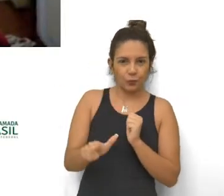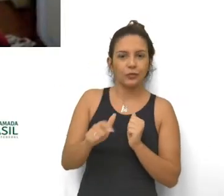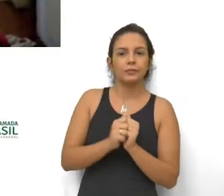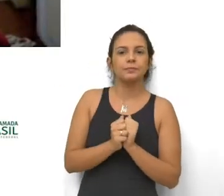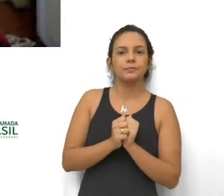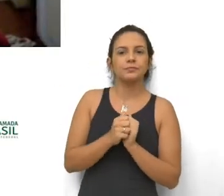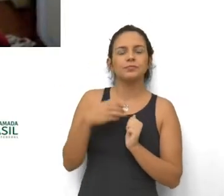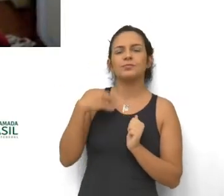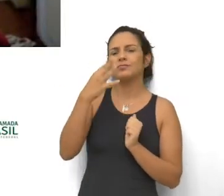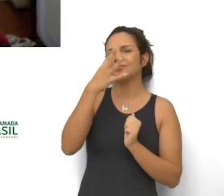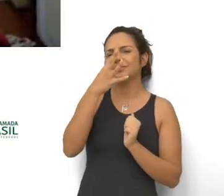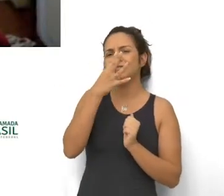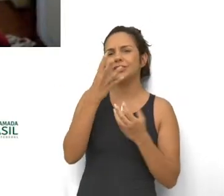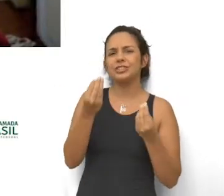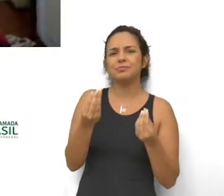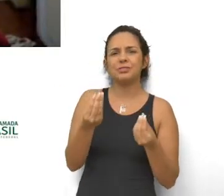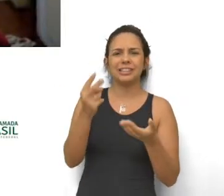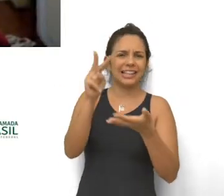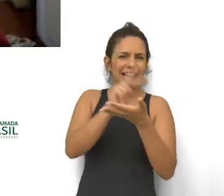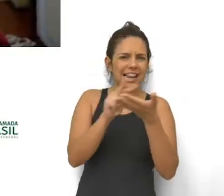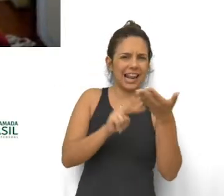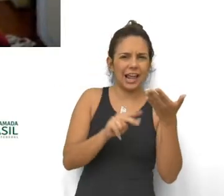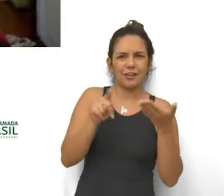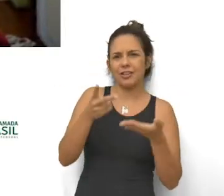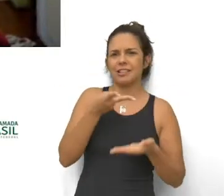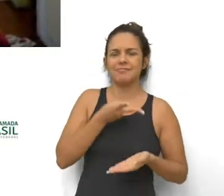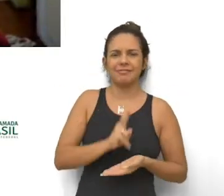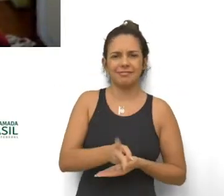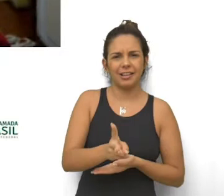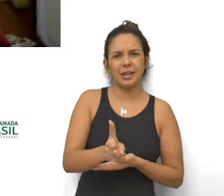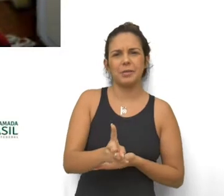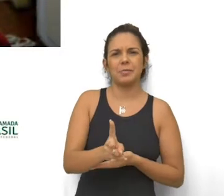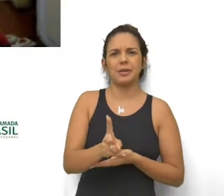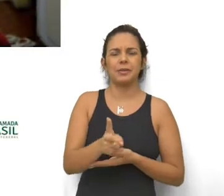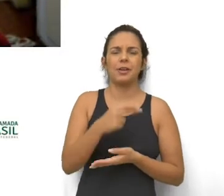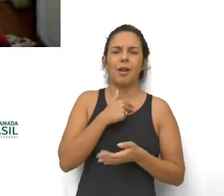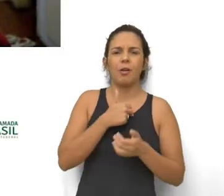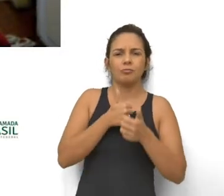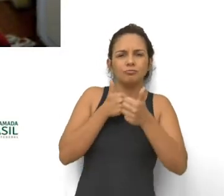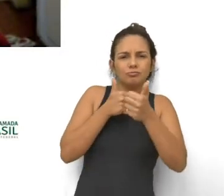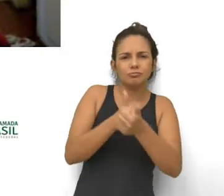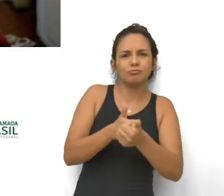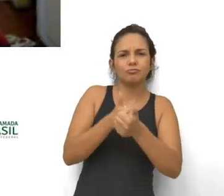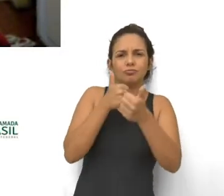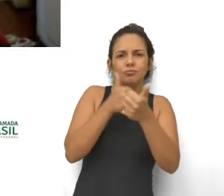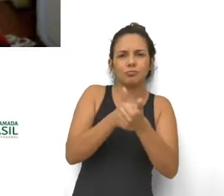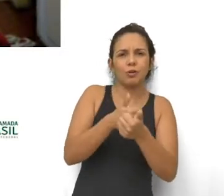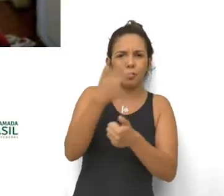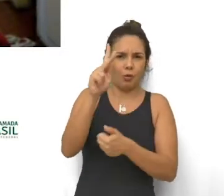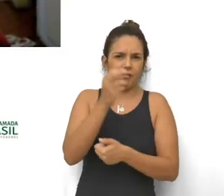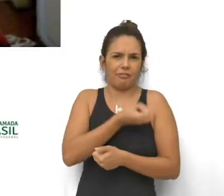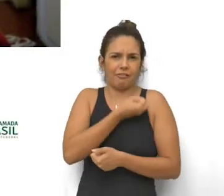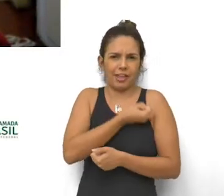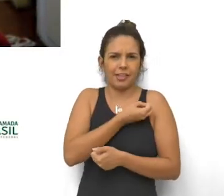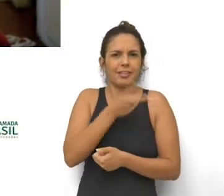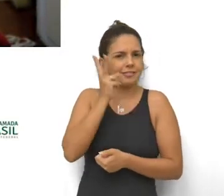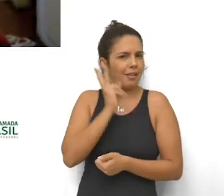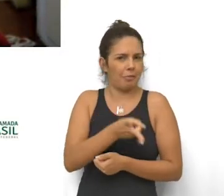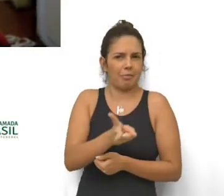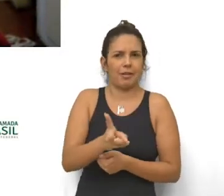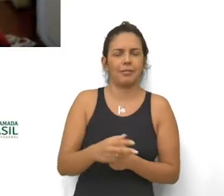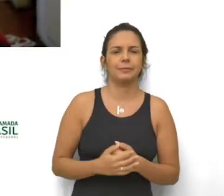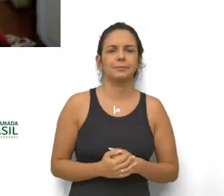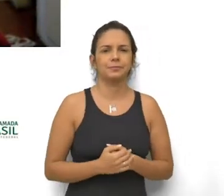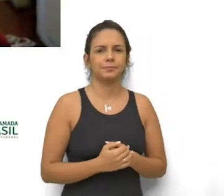Rita. Eu te admiro tanto, leio tanto você sempre, acompanho sua vida desde sempre.